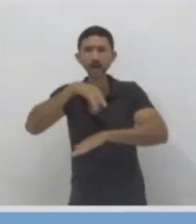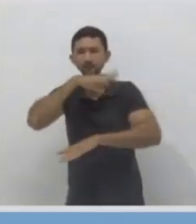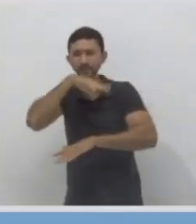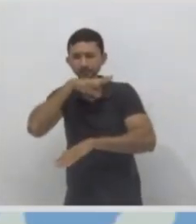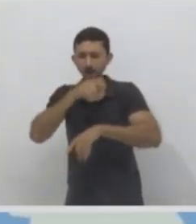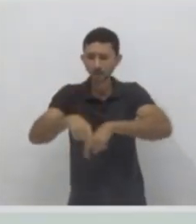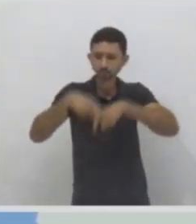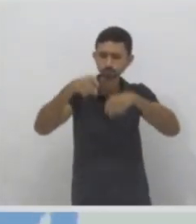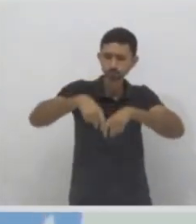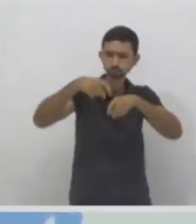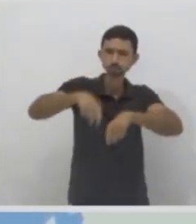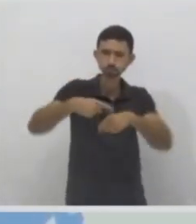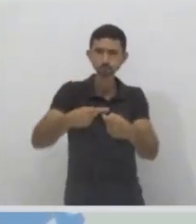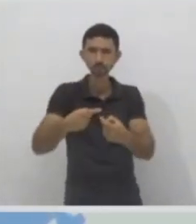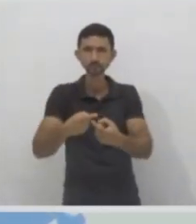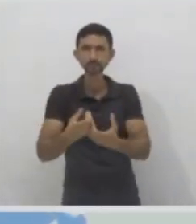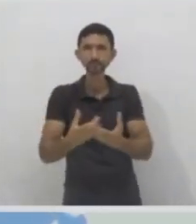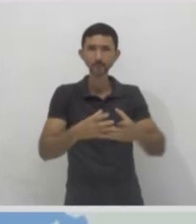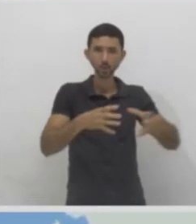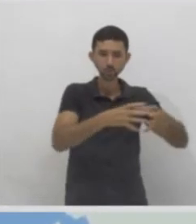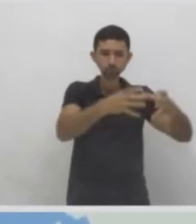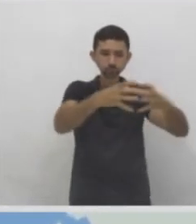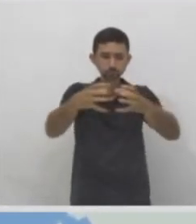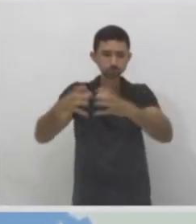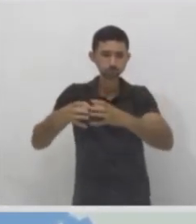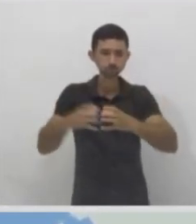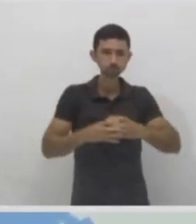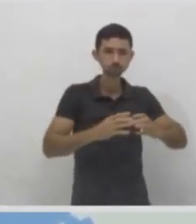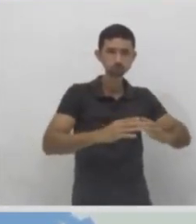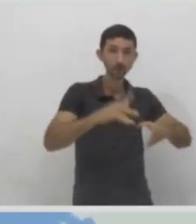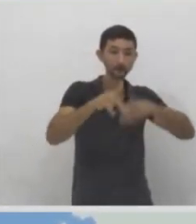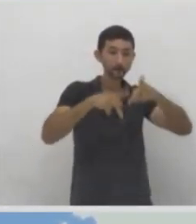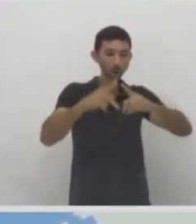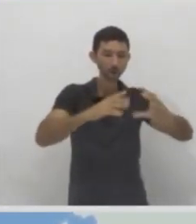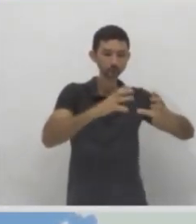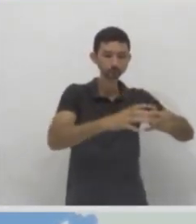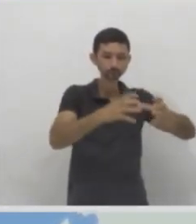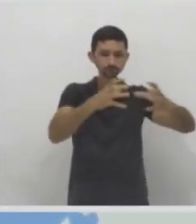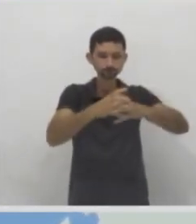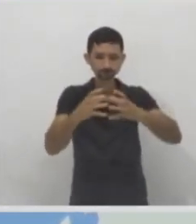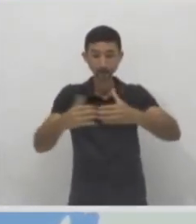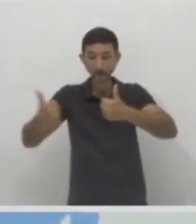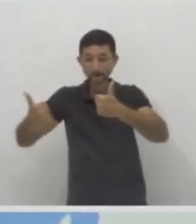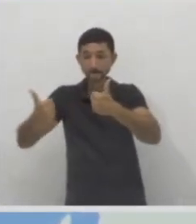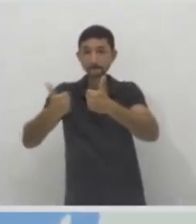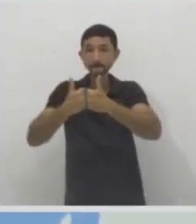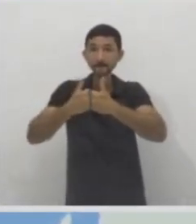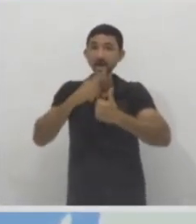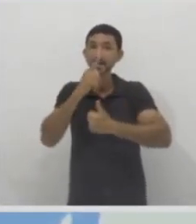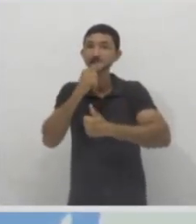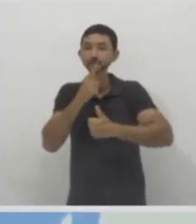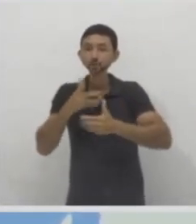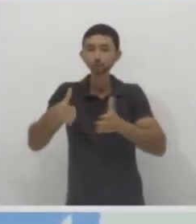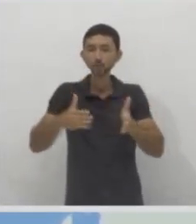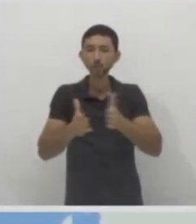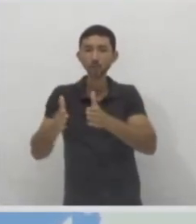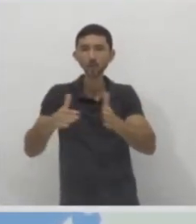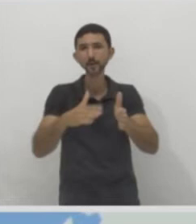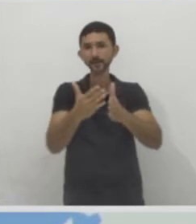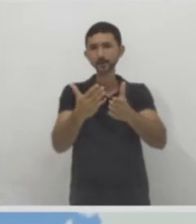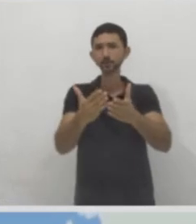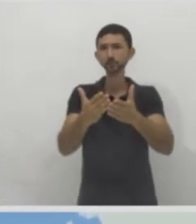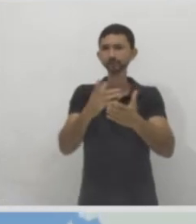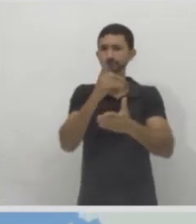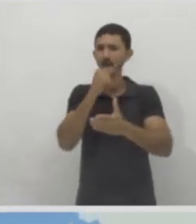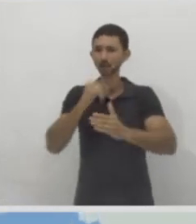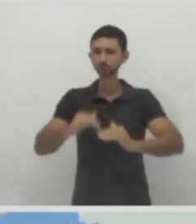aldeias. No Neolítico, vemos os primeiros assentamentos construídos perto de zonas férteis, onde havia muita